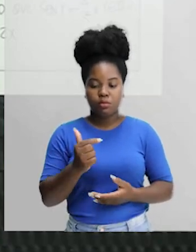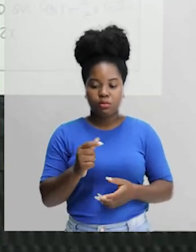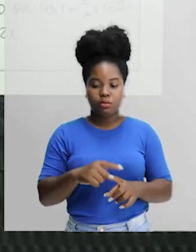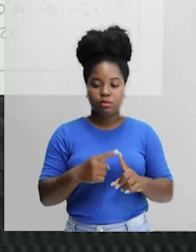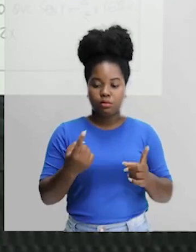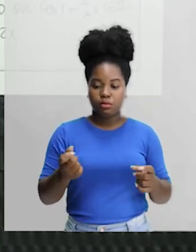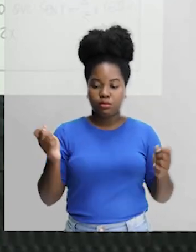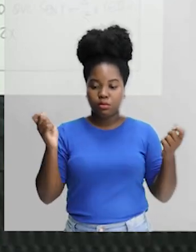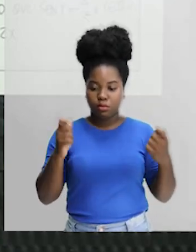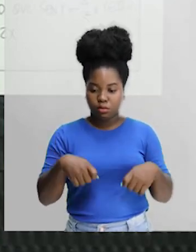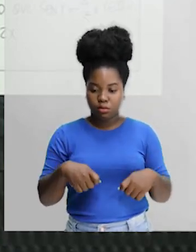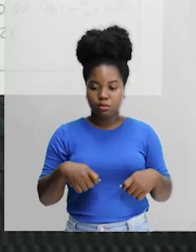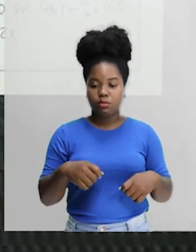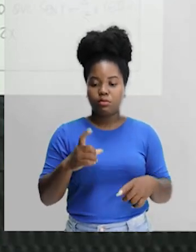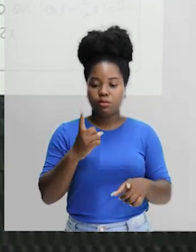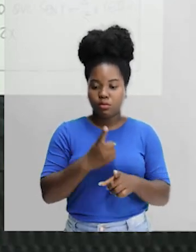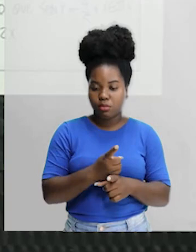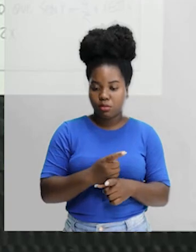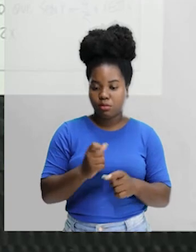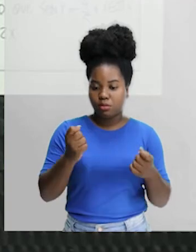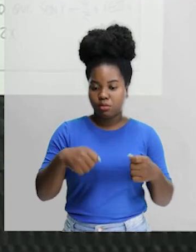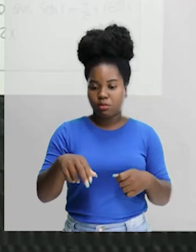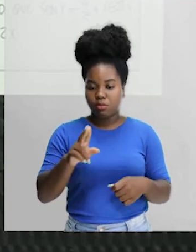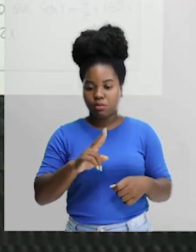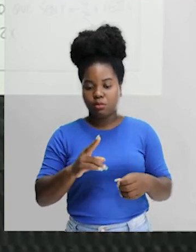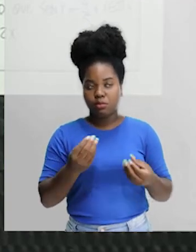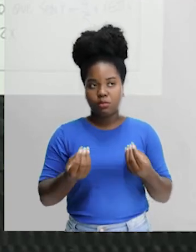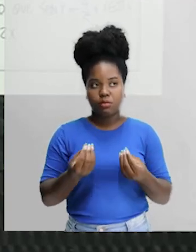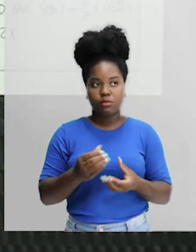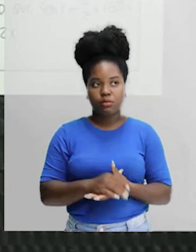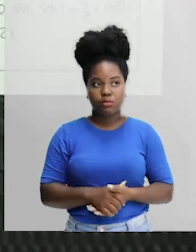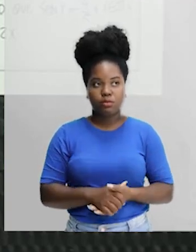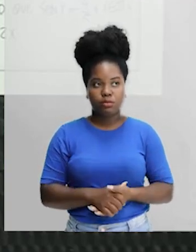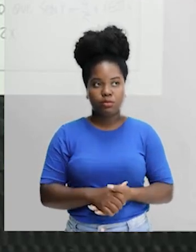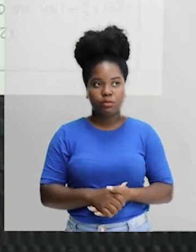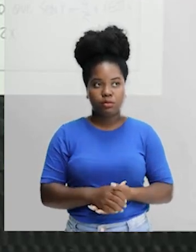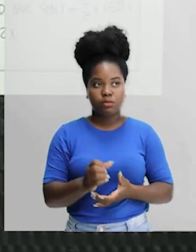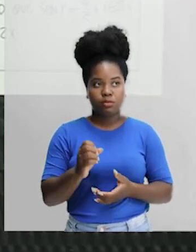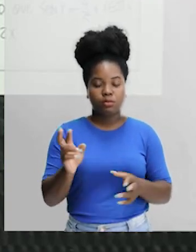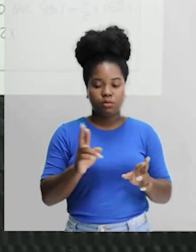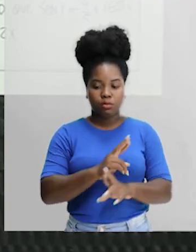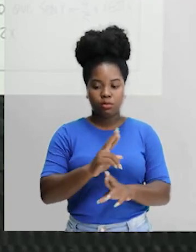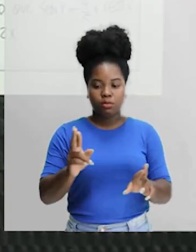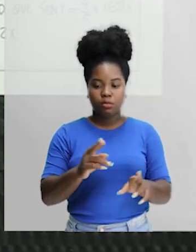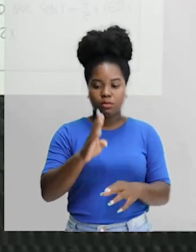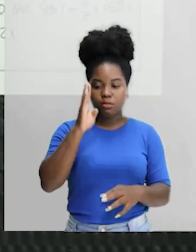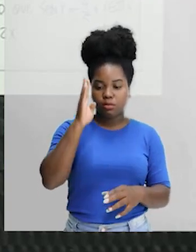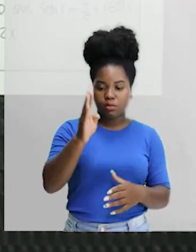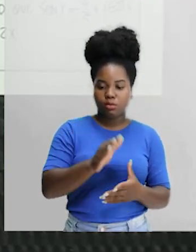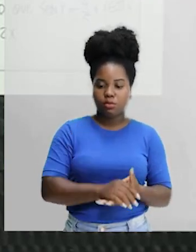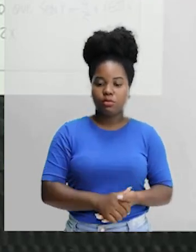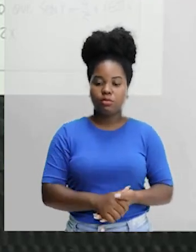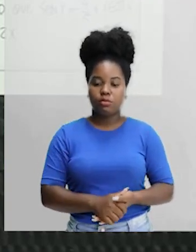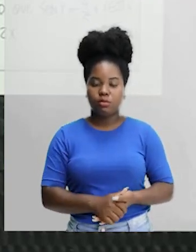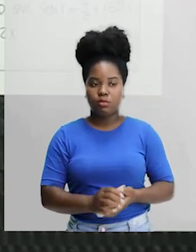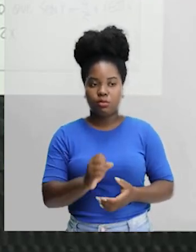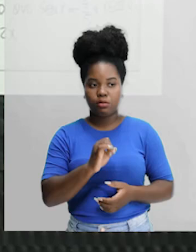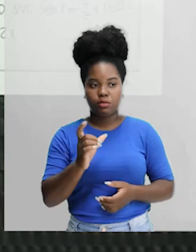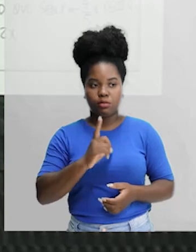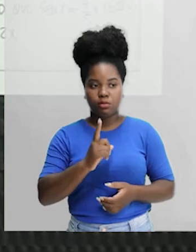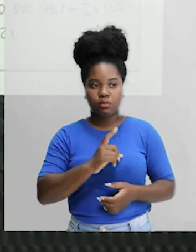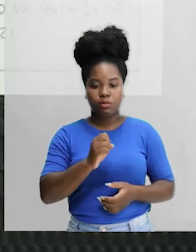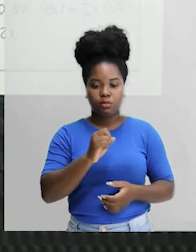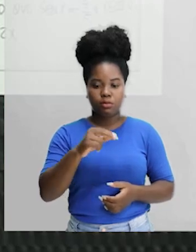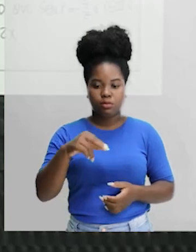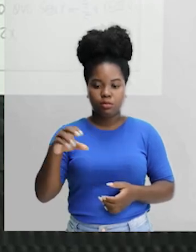posso encontrar, né? A gente pode usar o quê? Aqui, ó. A nossa relação fundamental. Se eu tiver o seno,